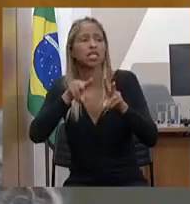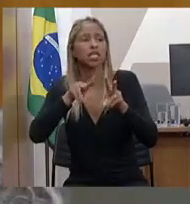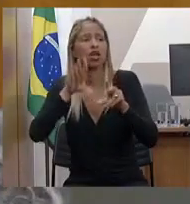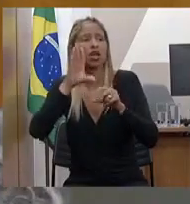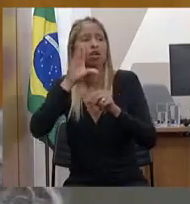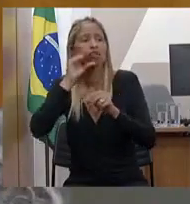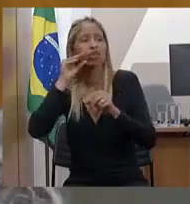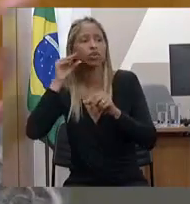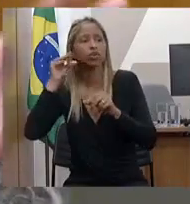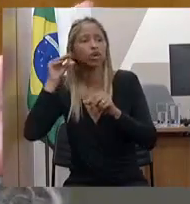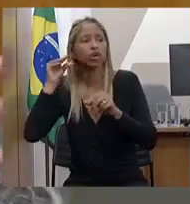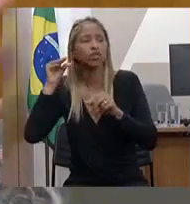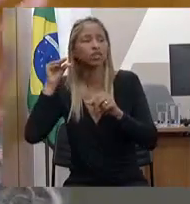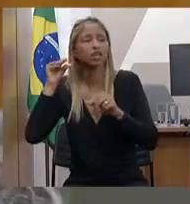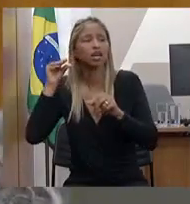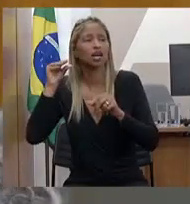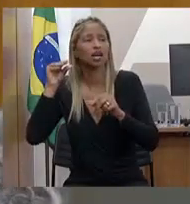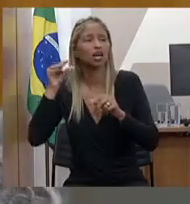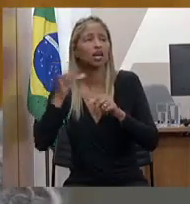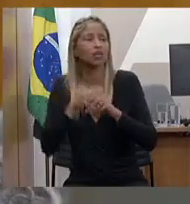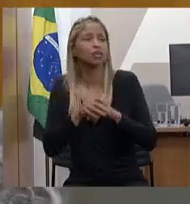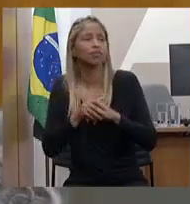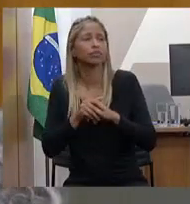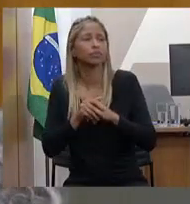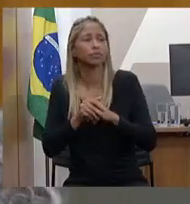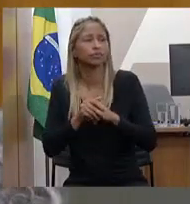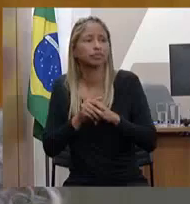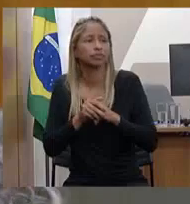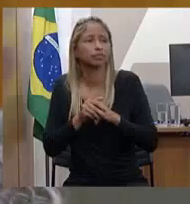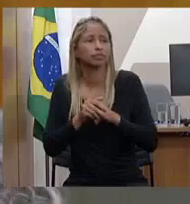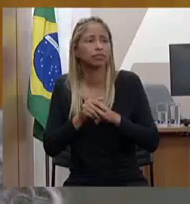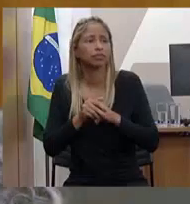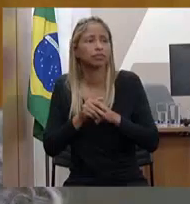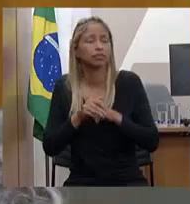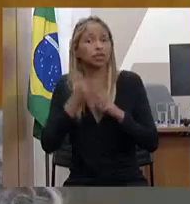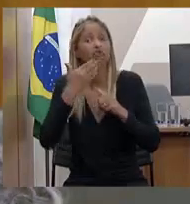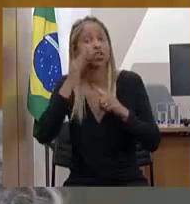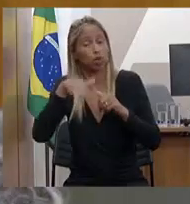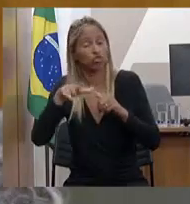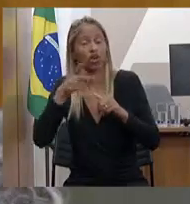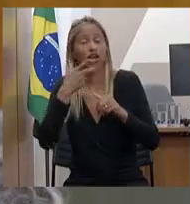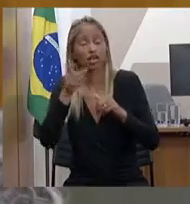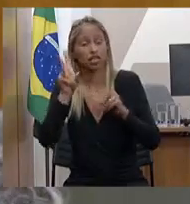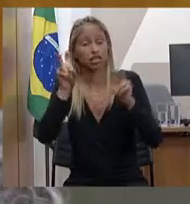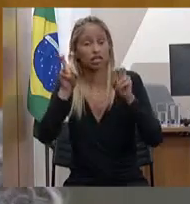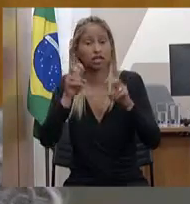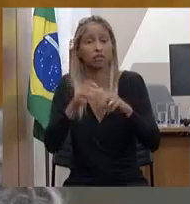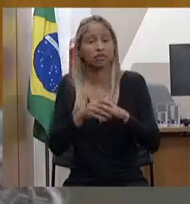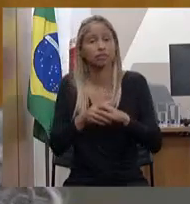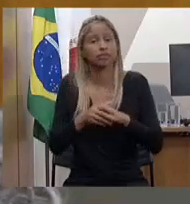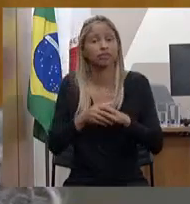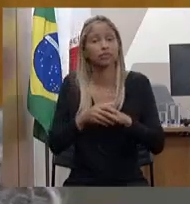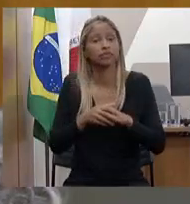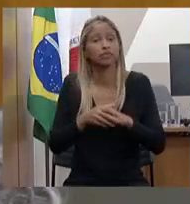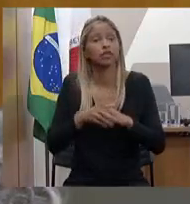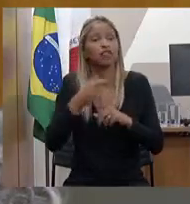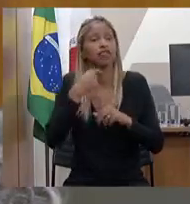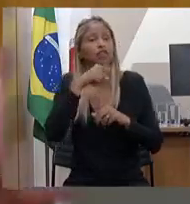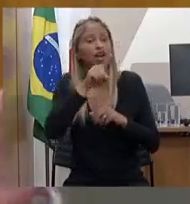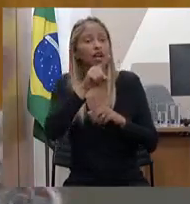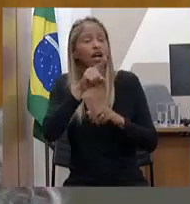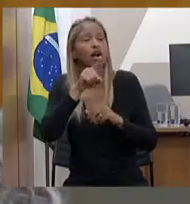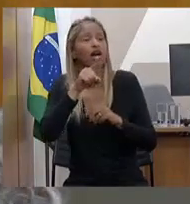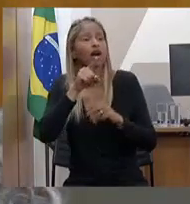funcionário feito eu não vivo fala sobre isso aí talvez pode ser na parte da tarde acontecer isso é a pessoa vai lá a única coisa que